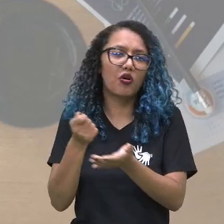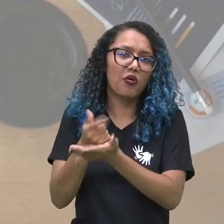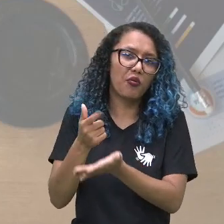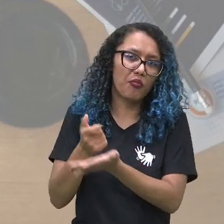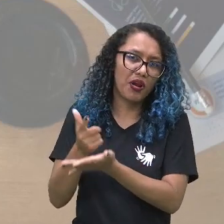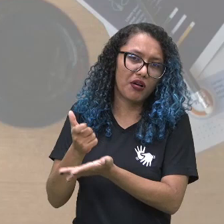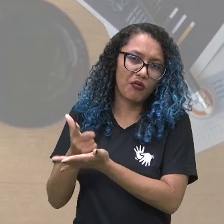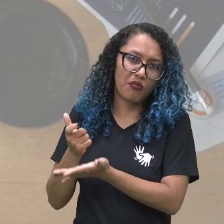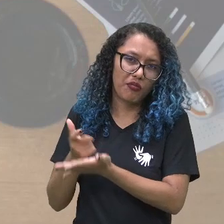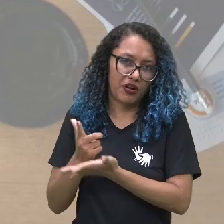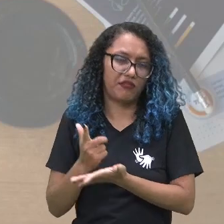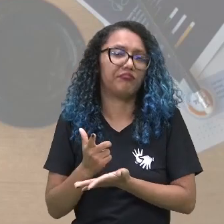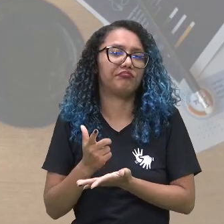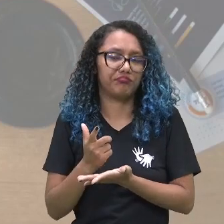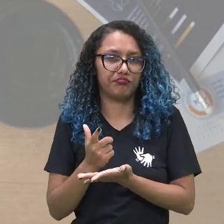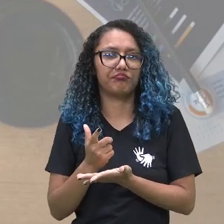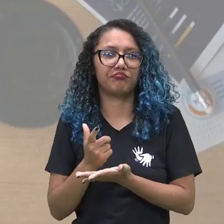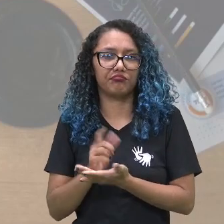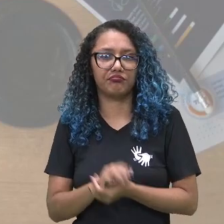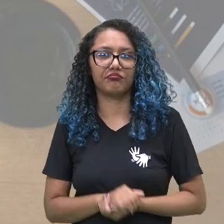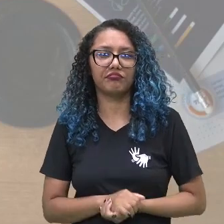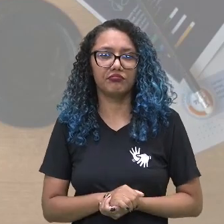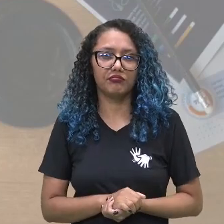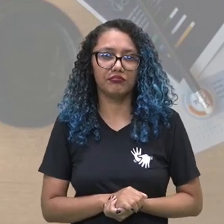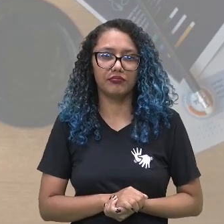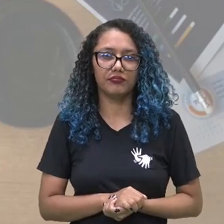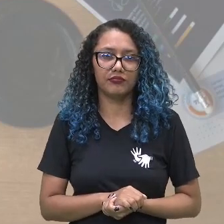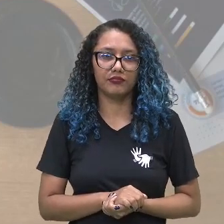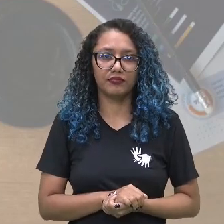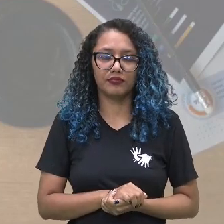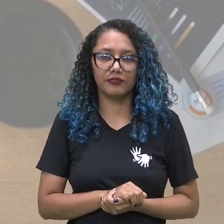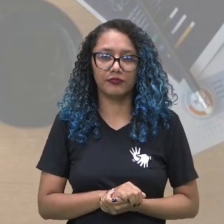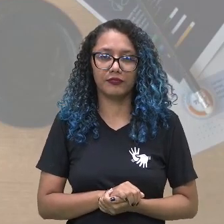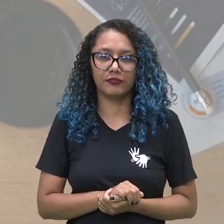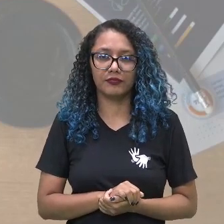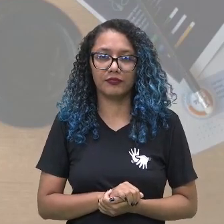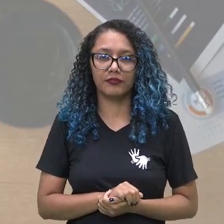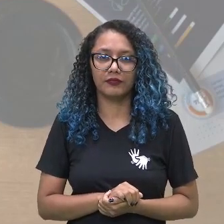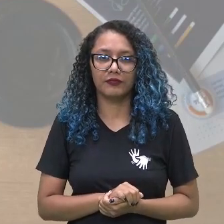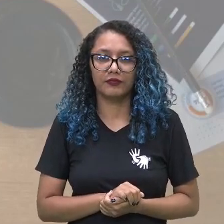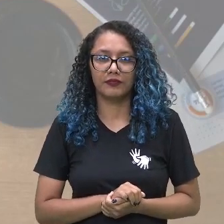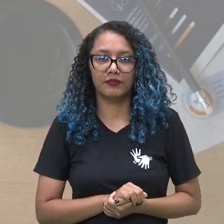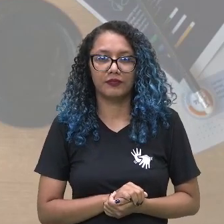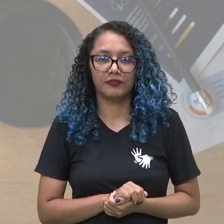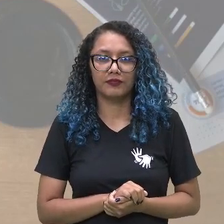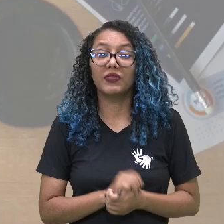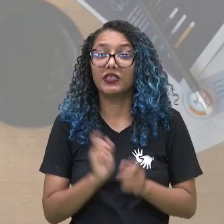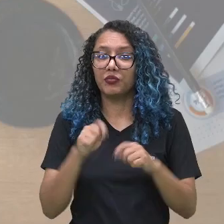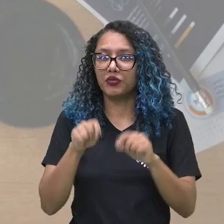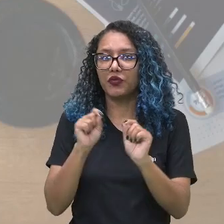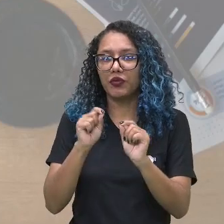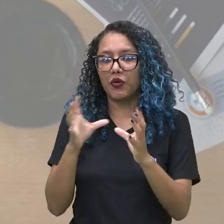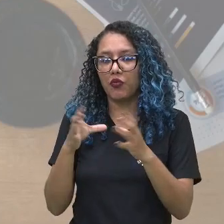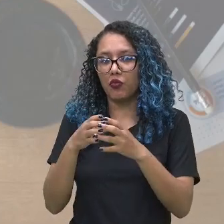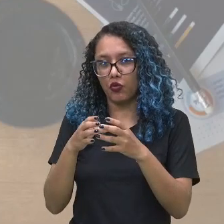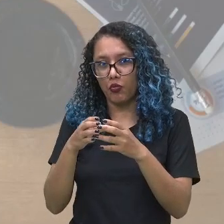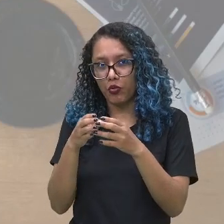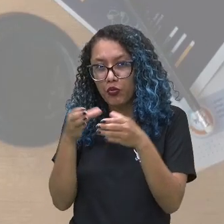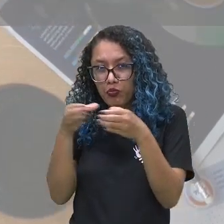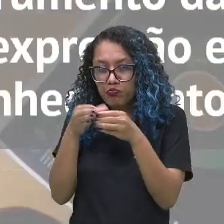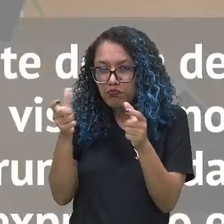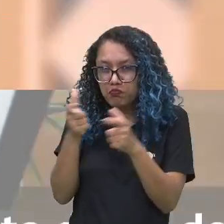vai servir para o enriquecimento de uma pequena minoria. A